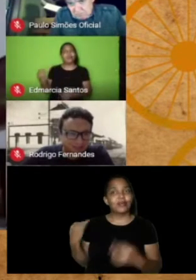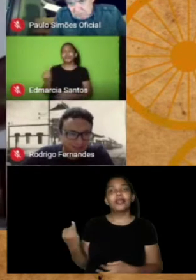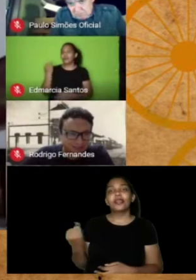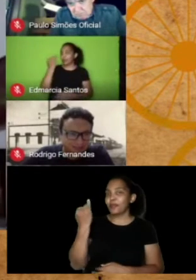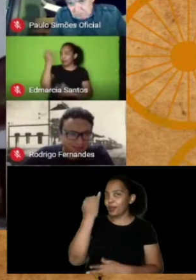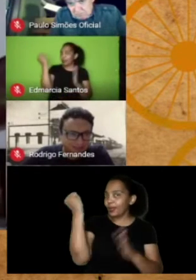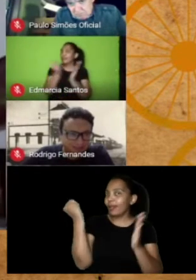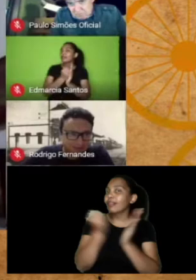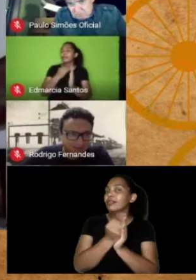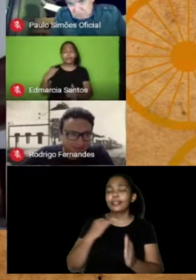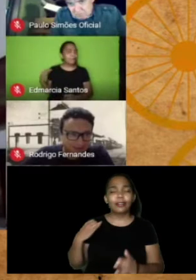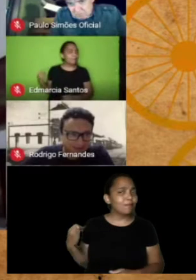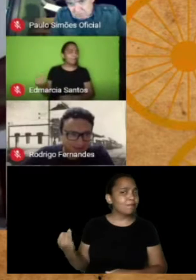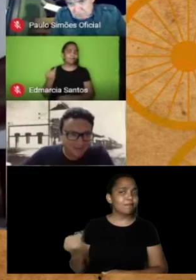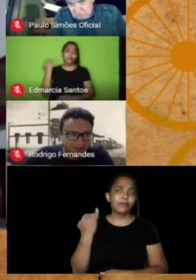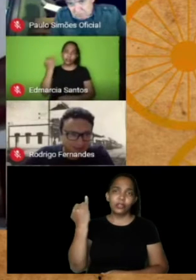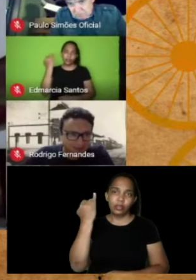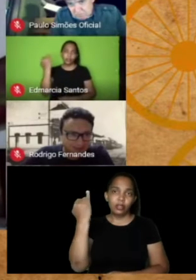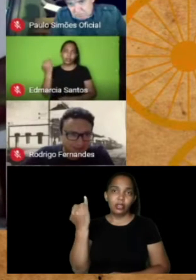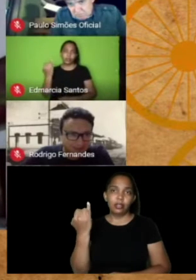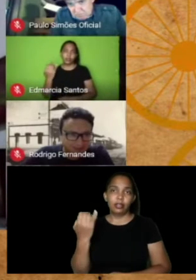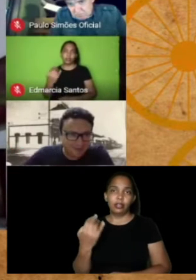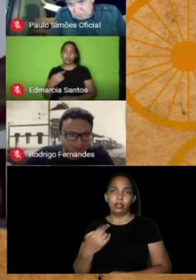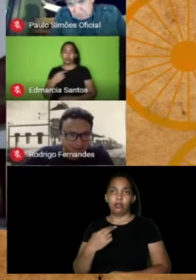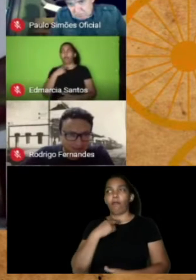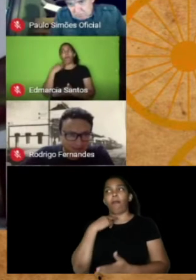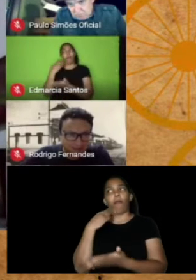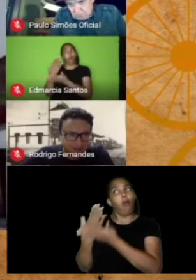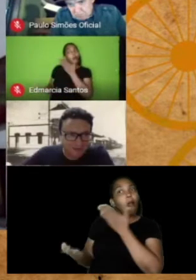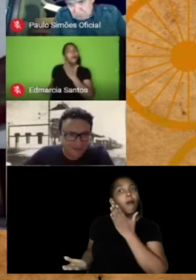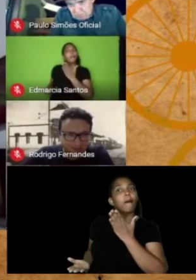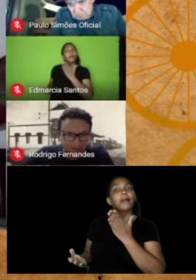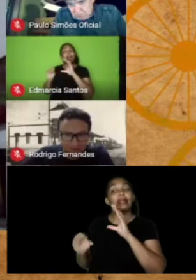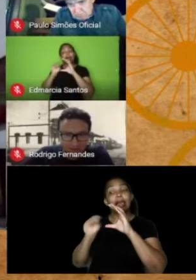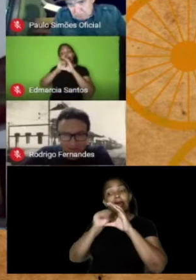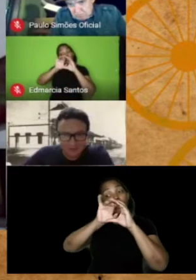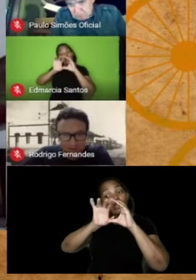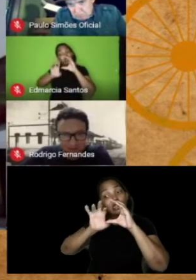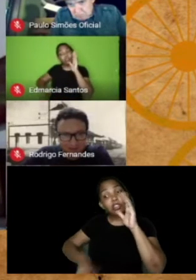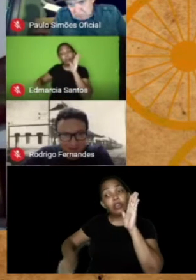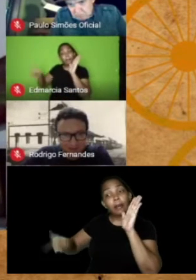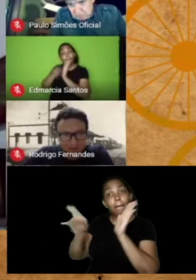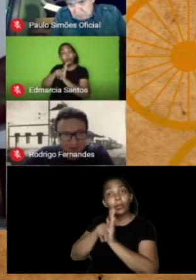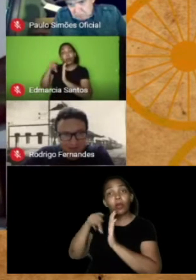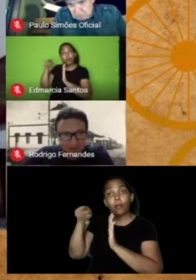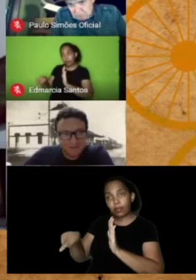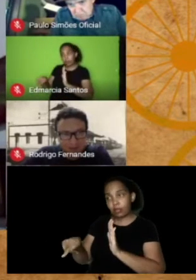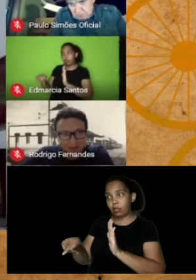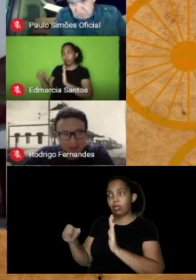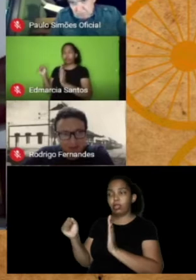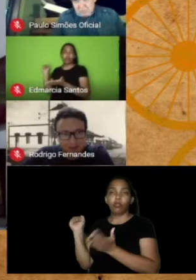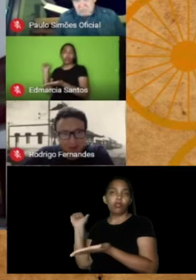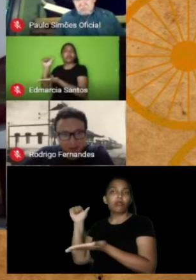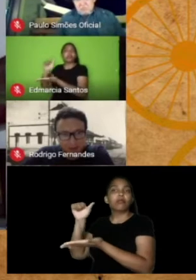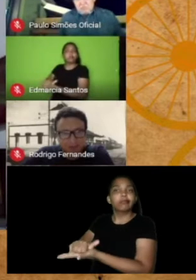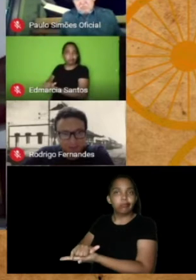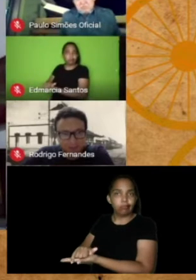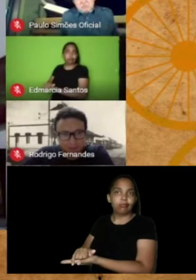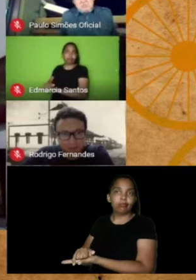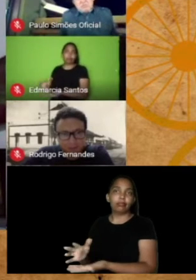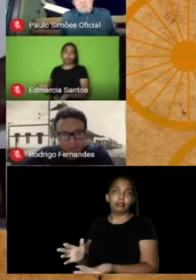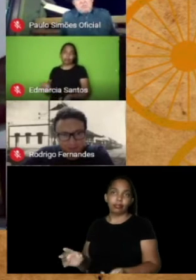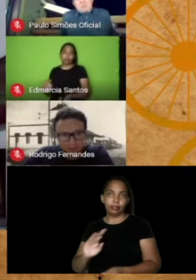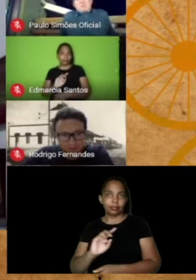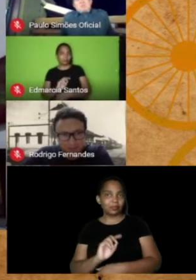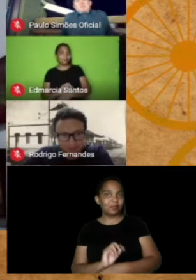certo? Importantíssimo, que nós não podemos perder essa caracterização e descaracterizar o bem tombado como patrimônio. Depois eu falo